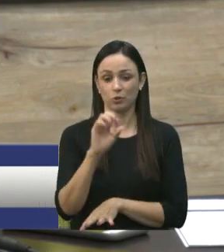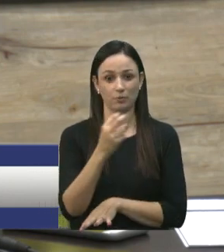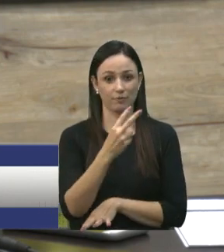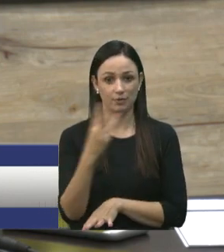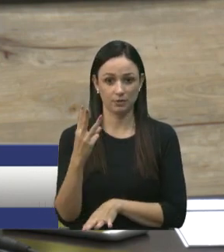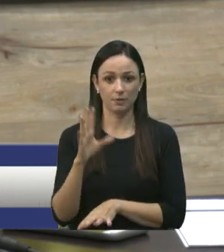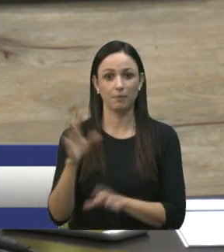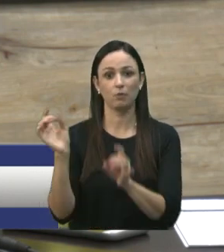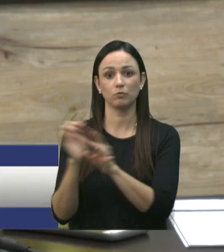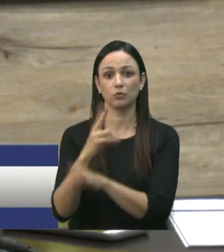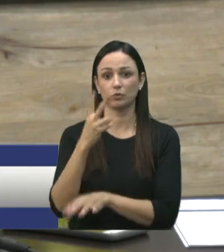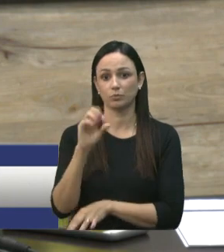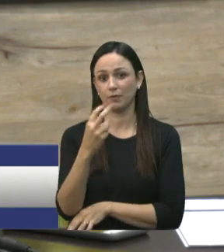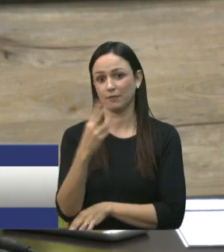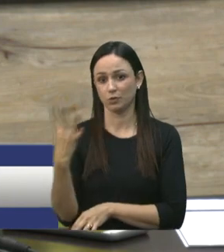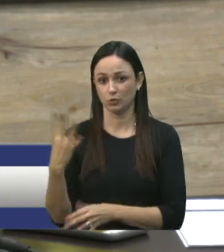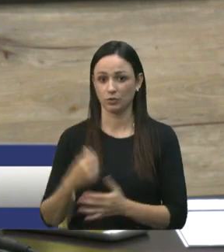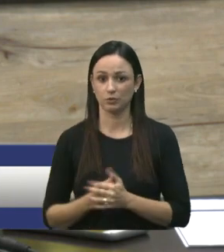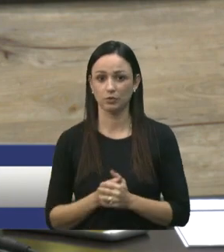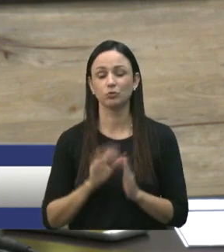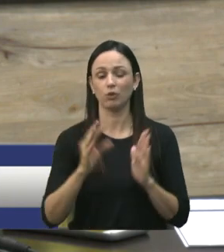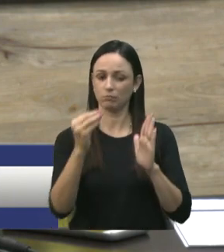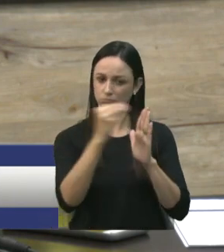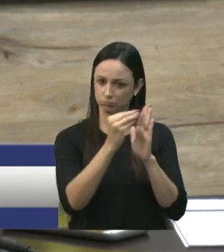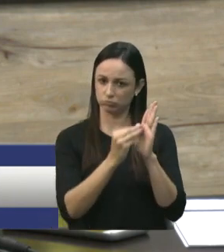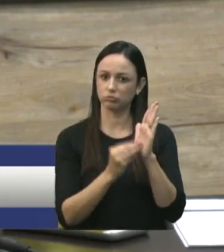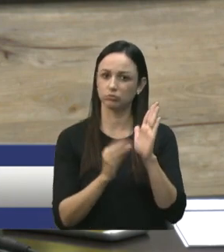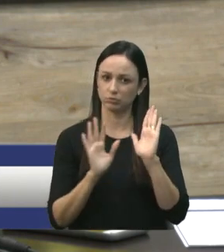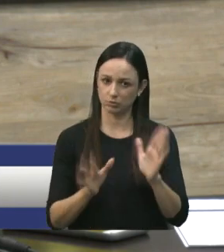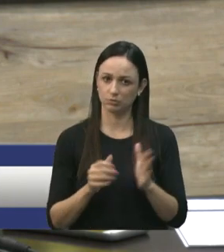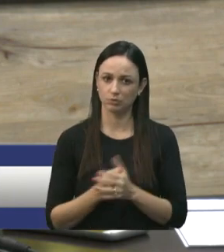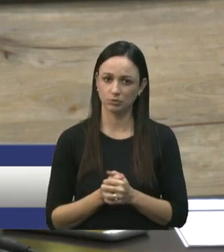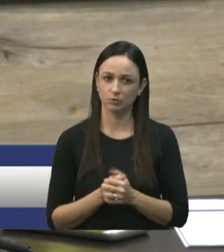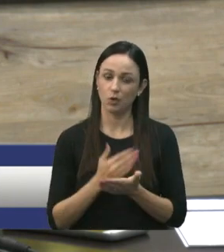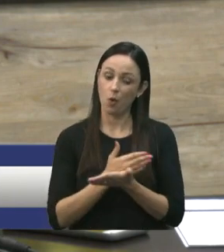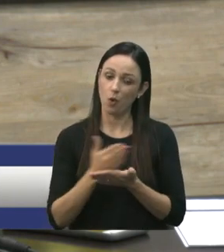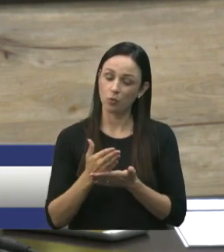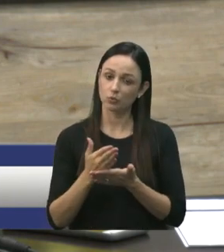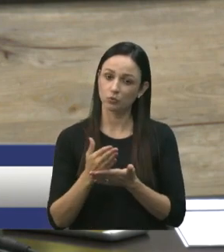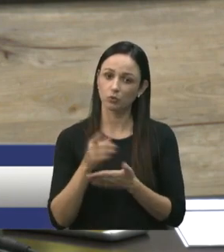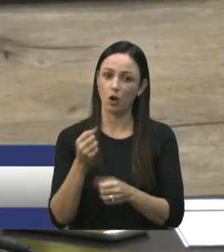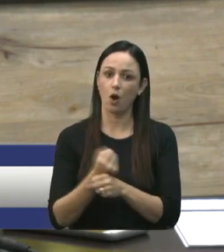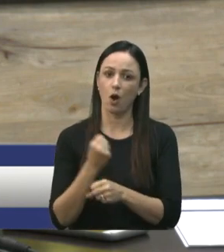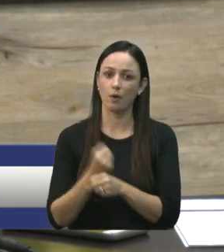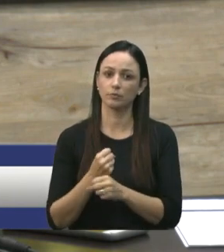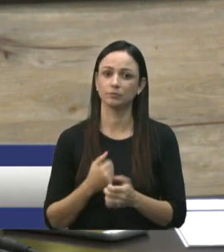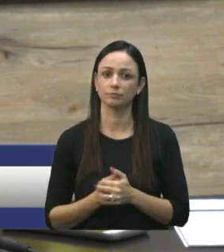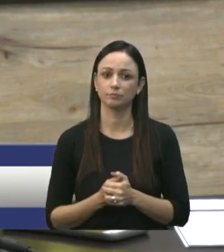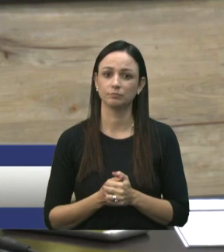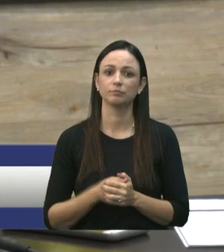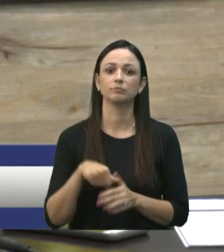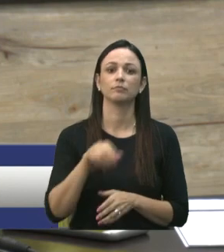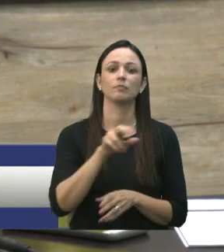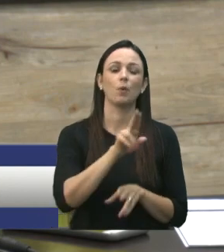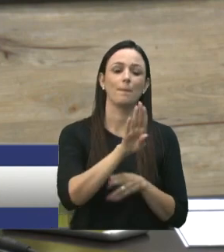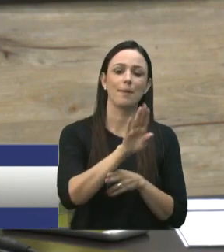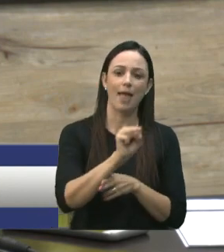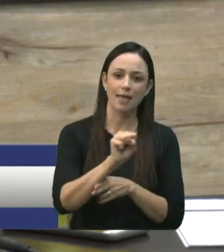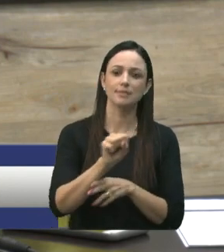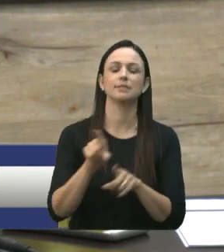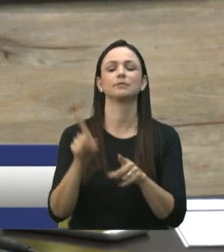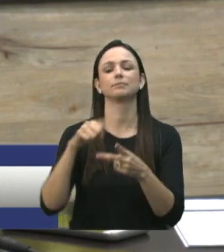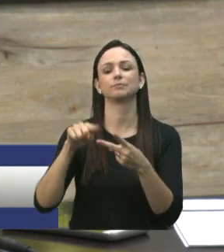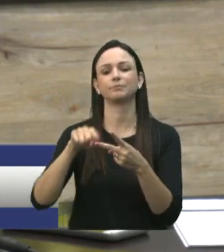se conclui em 24. Então, já está previsto o início dessas obras, tanto da UBS